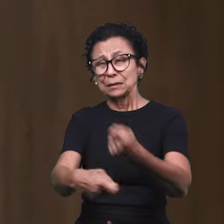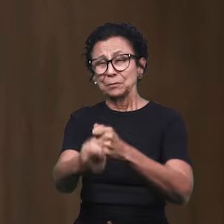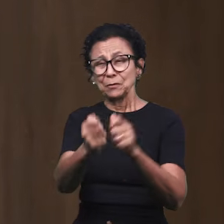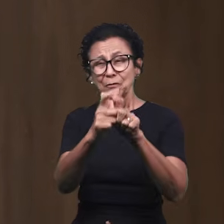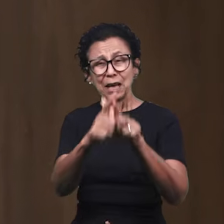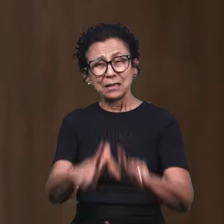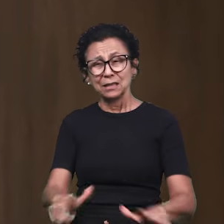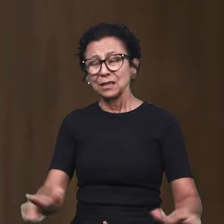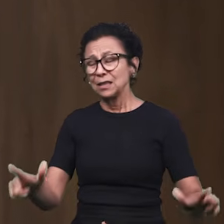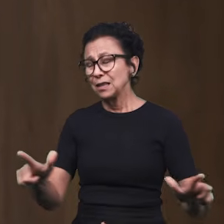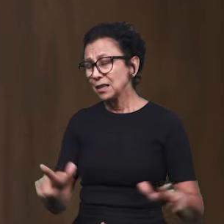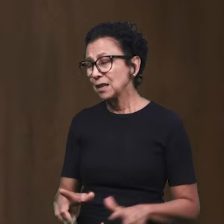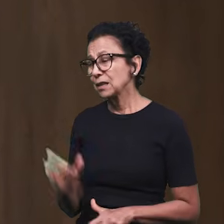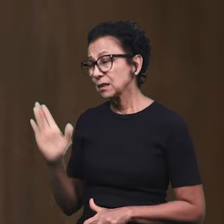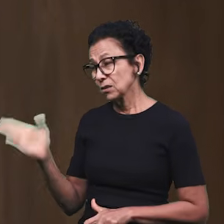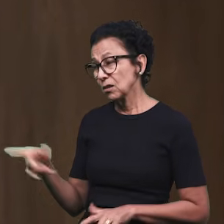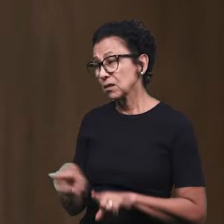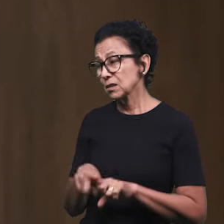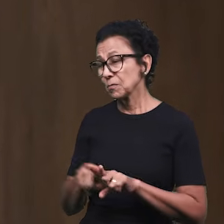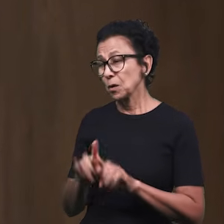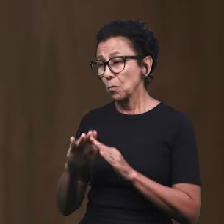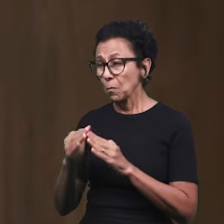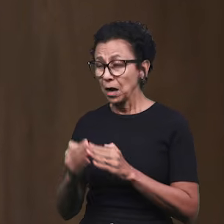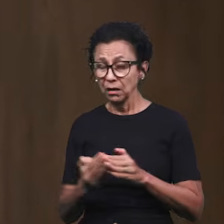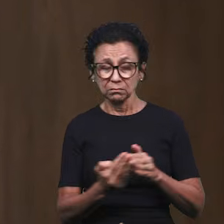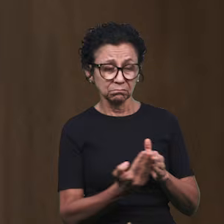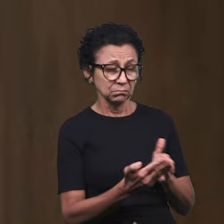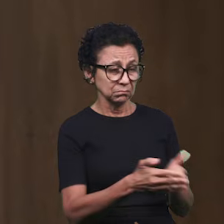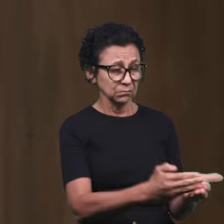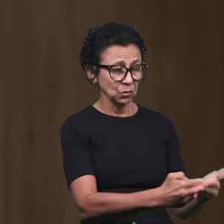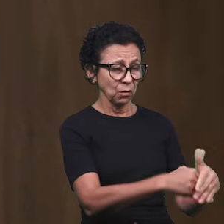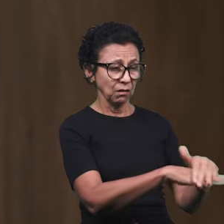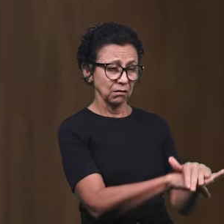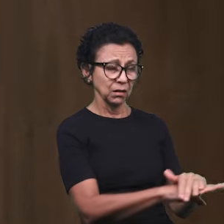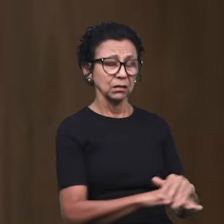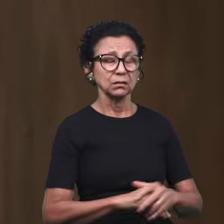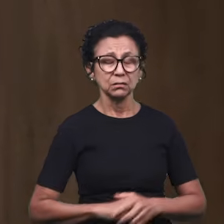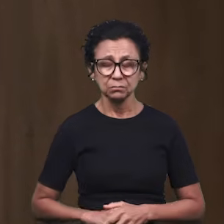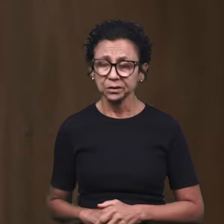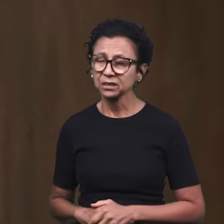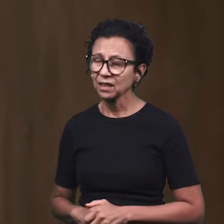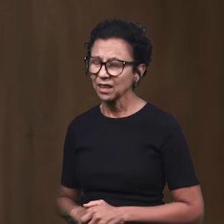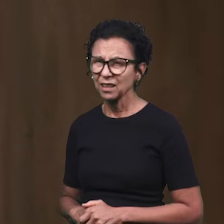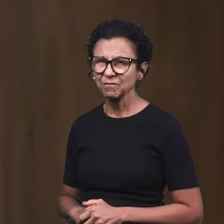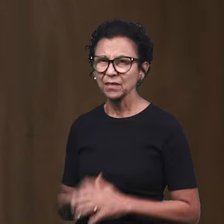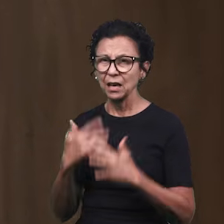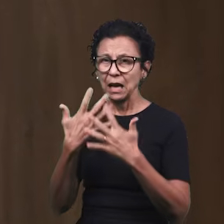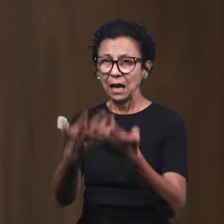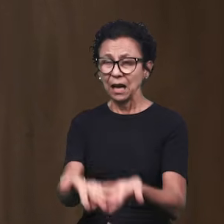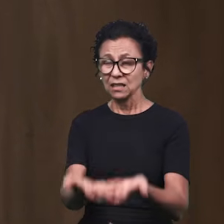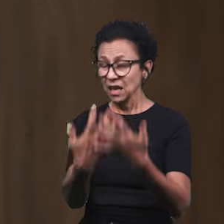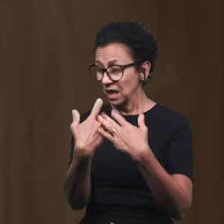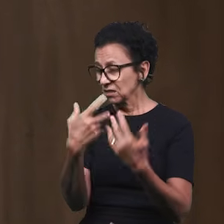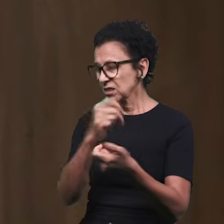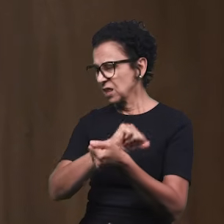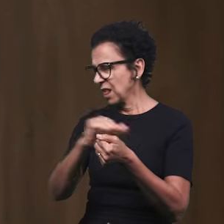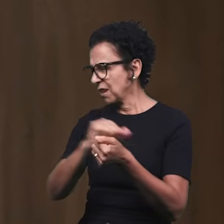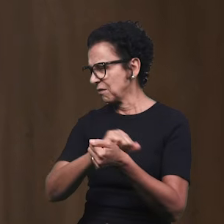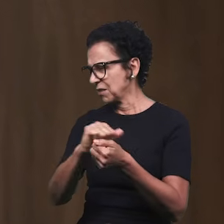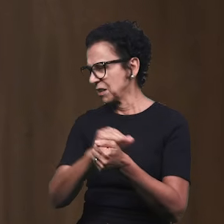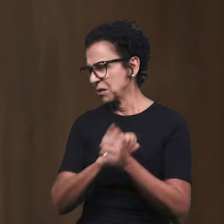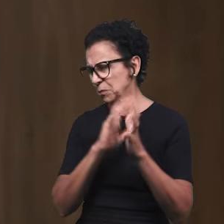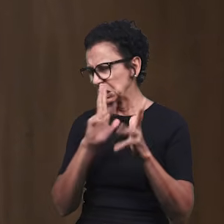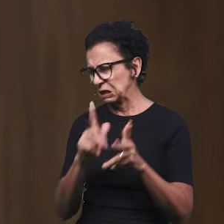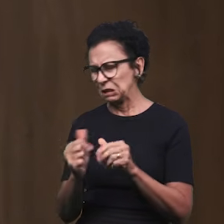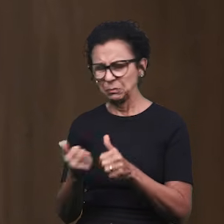né? Já estamos guardando o barco. E Jesus disse: Não, mas lança a rede, mas na tua palavra nós vamos lançar. Então, era